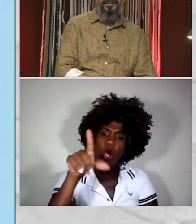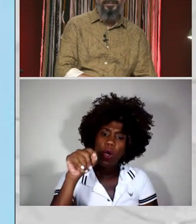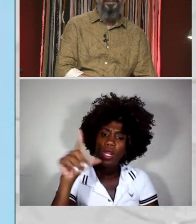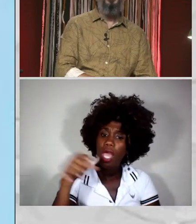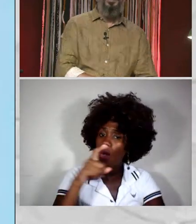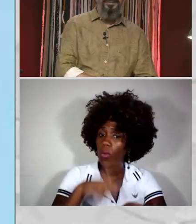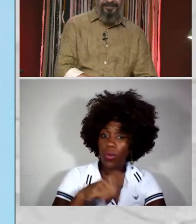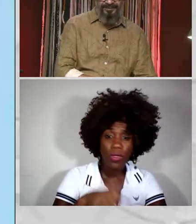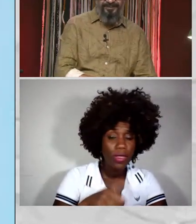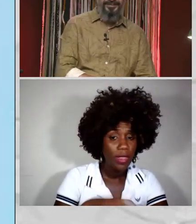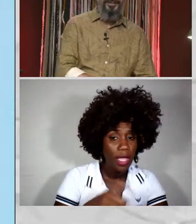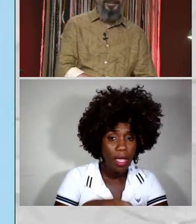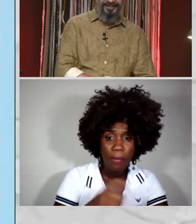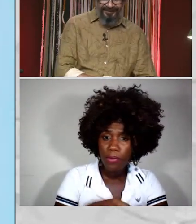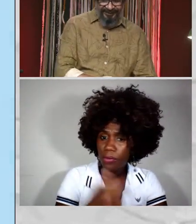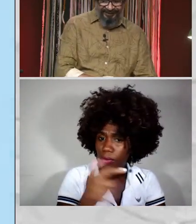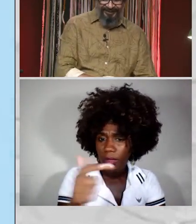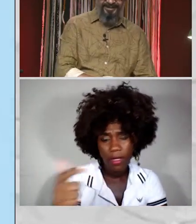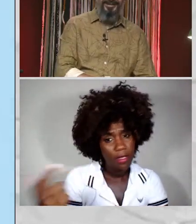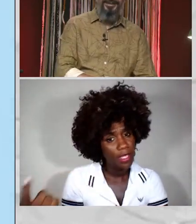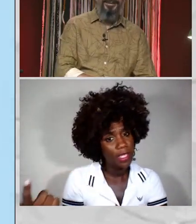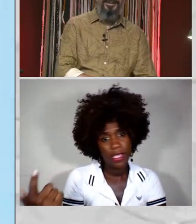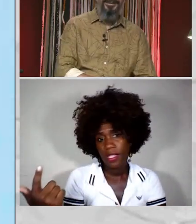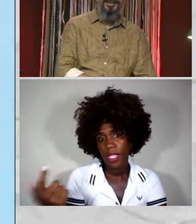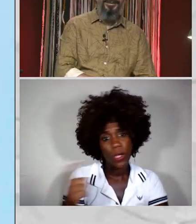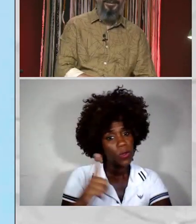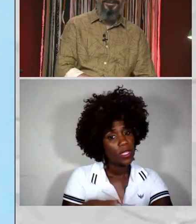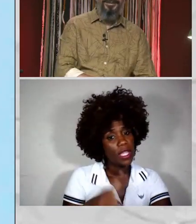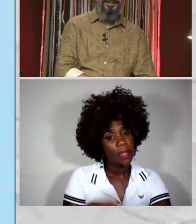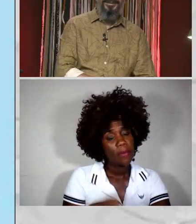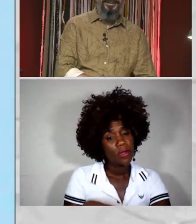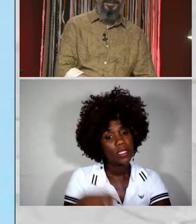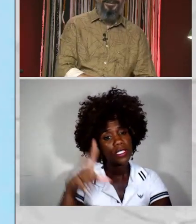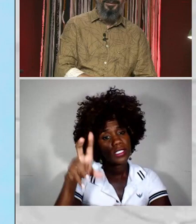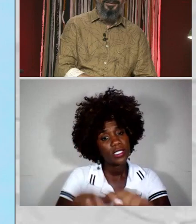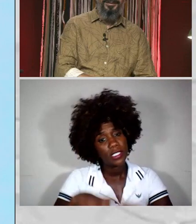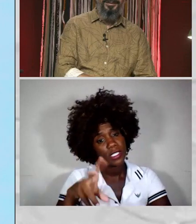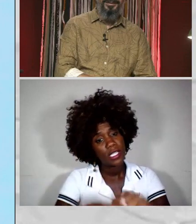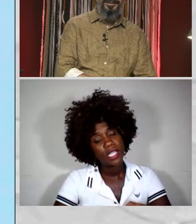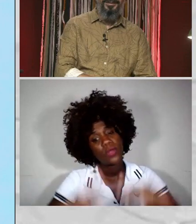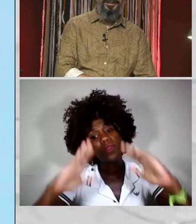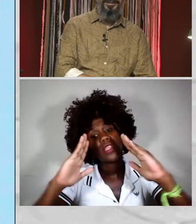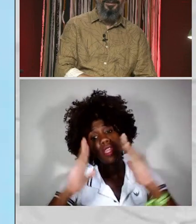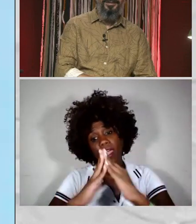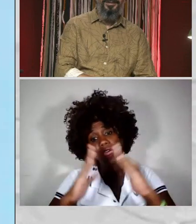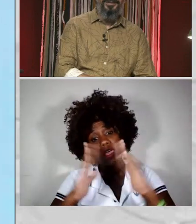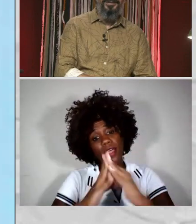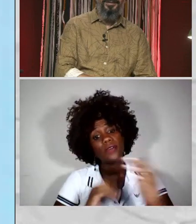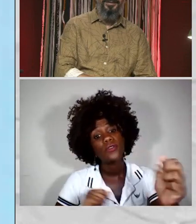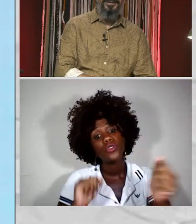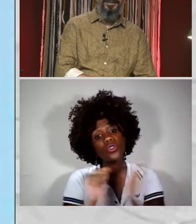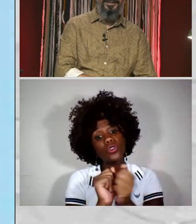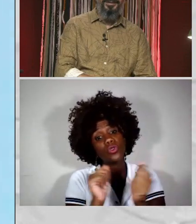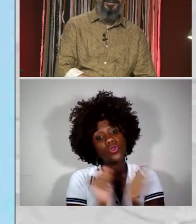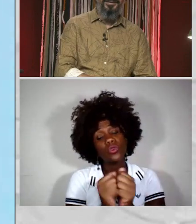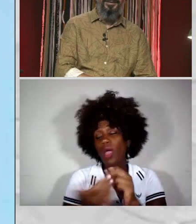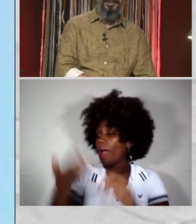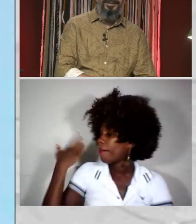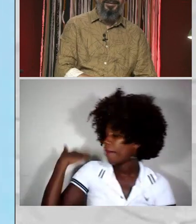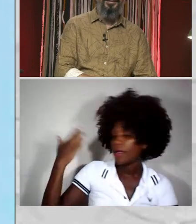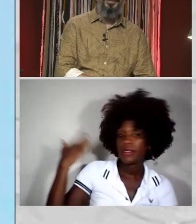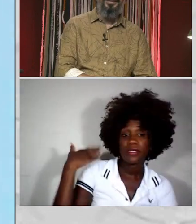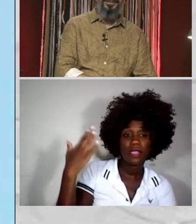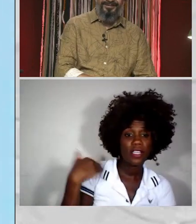existe, porque ele está sentado na própria casa, junto com o próprio passado,